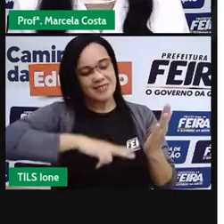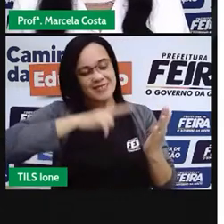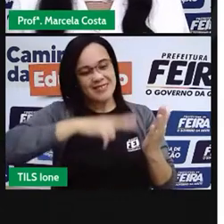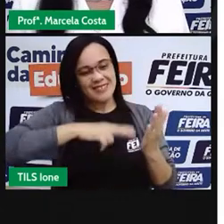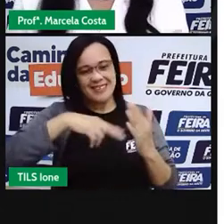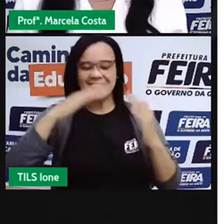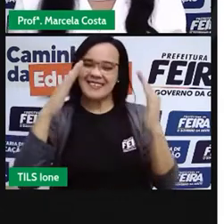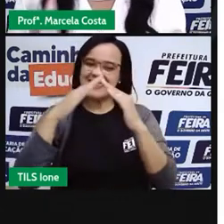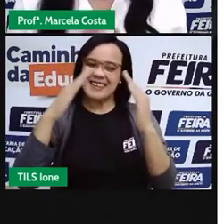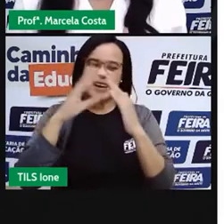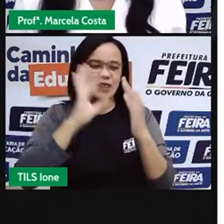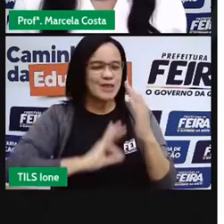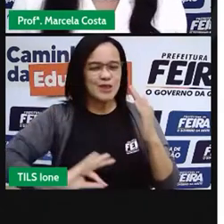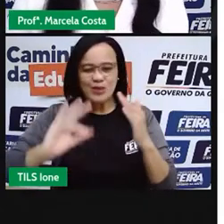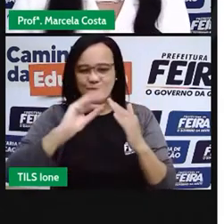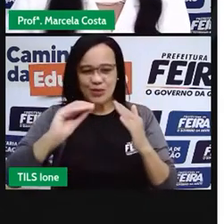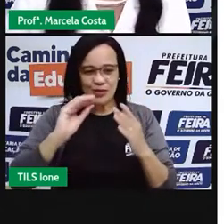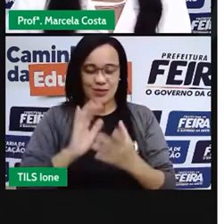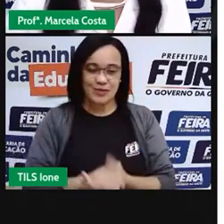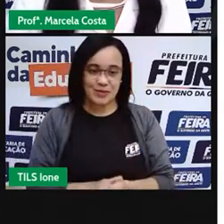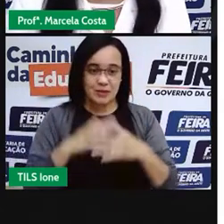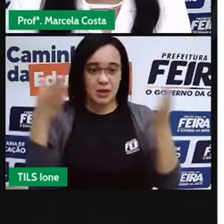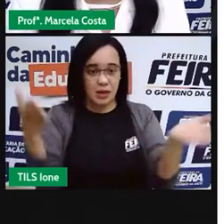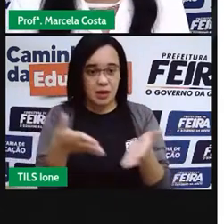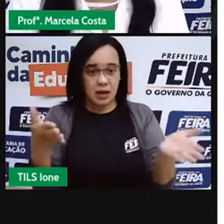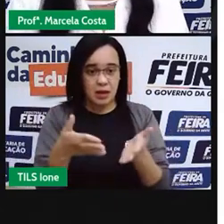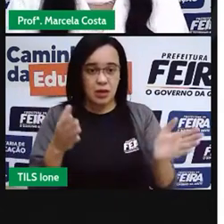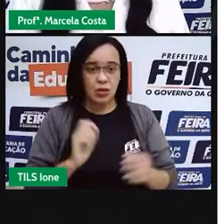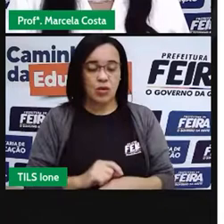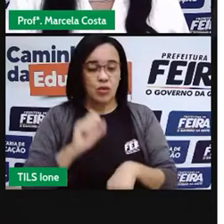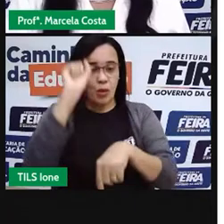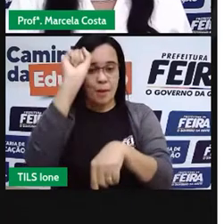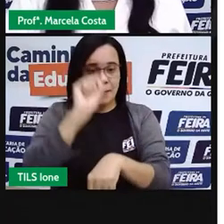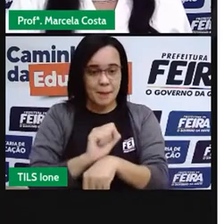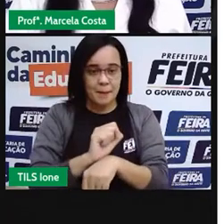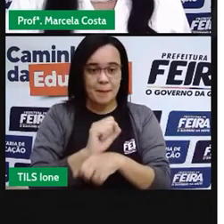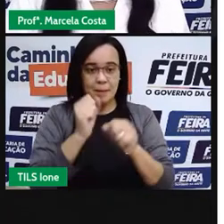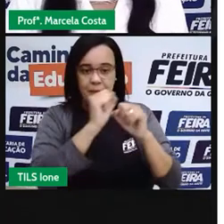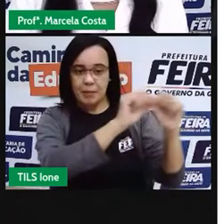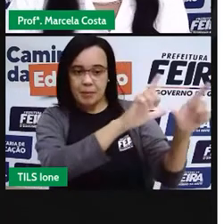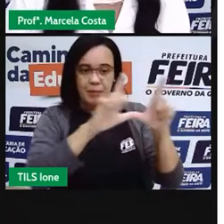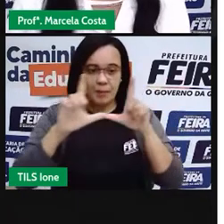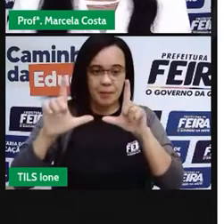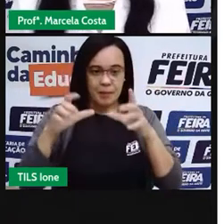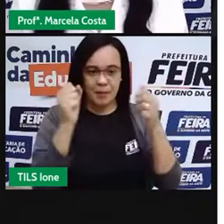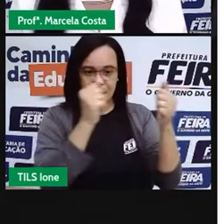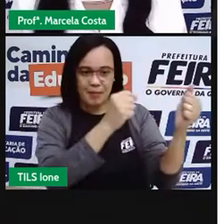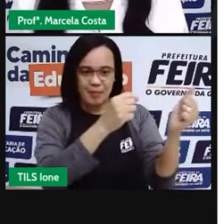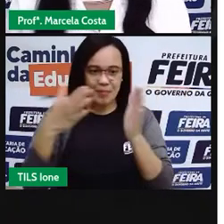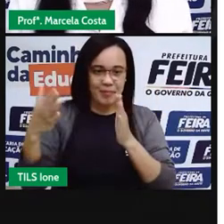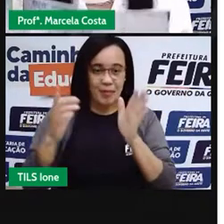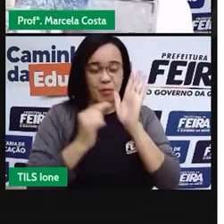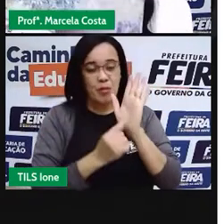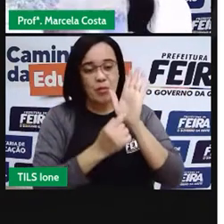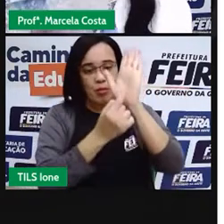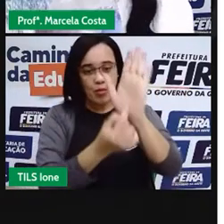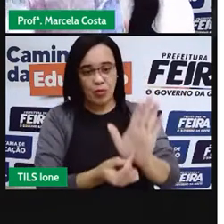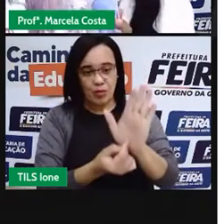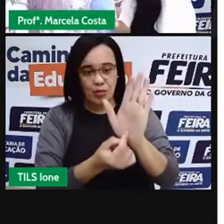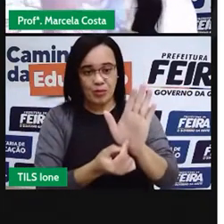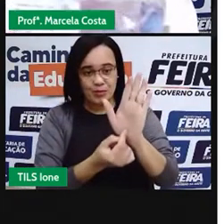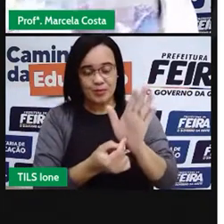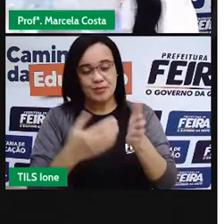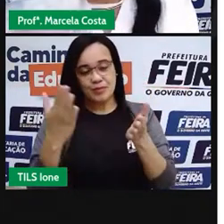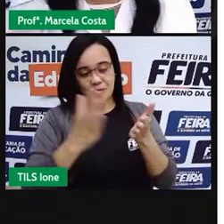completo. Então, agora eu vou aqui parar a apresentação para que eu possa mostrar esse